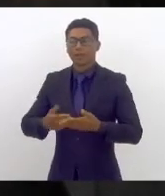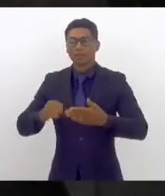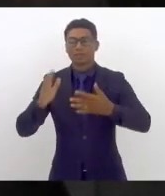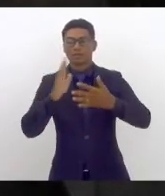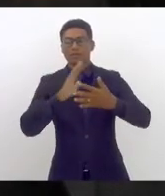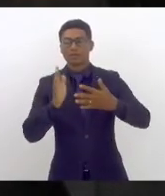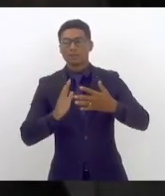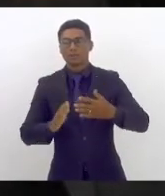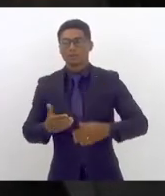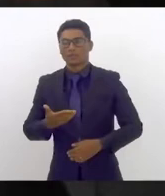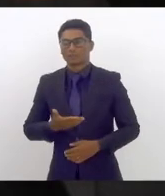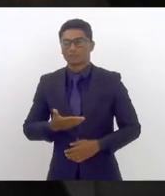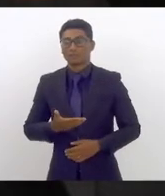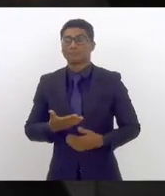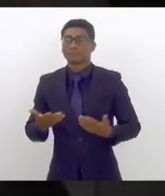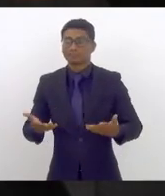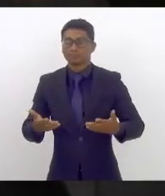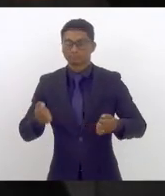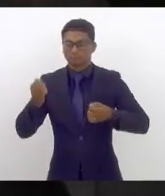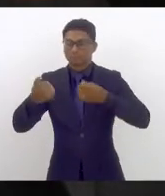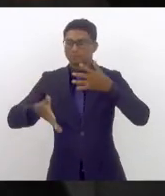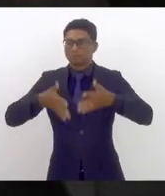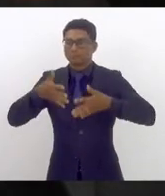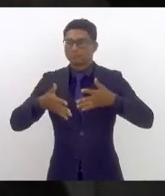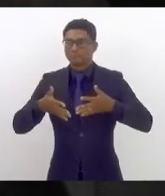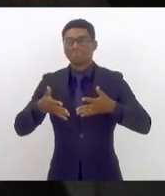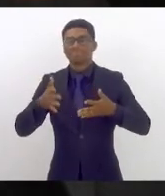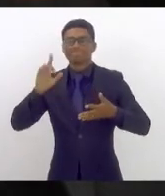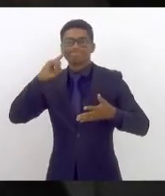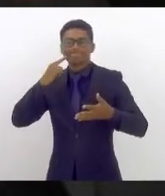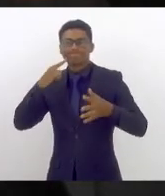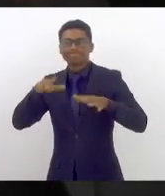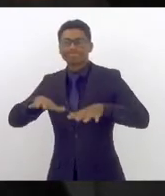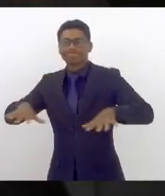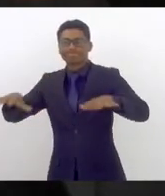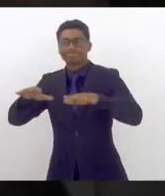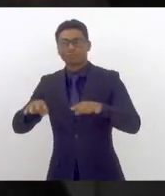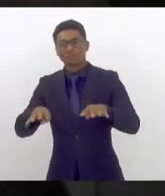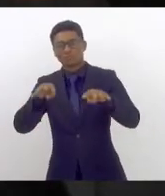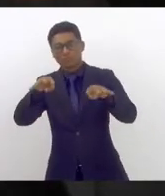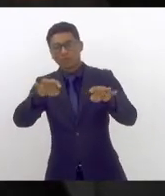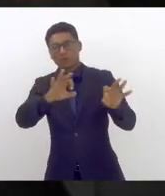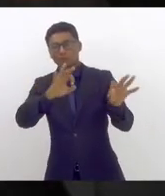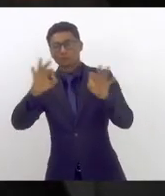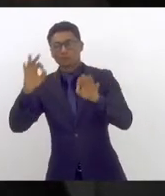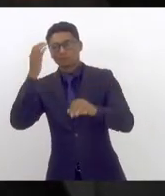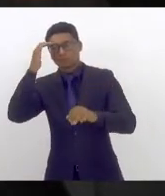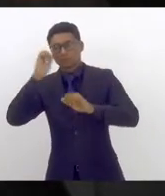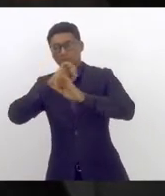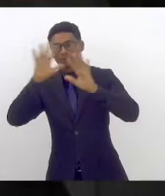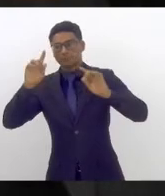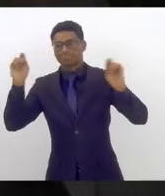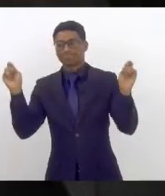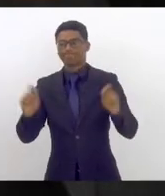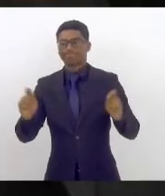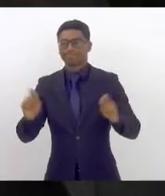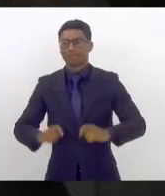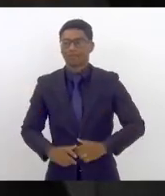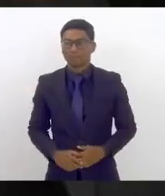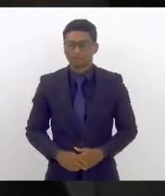da linguagem de libras que leva a nossa voz aos deficientes auditivos